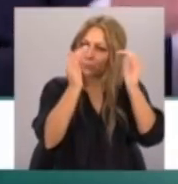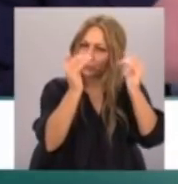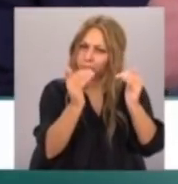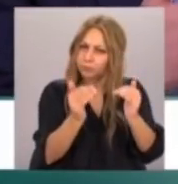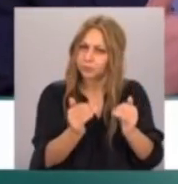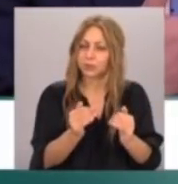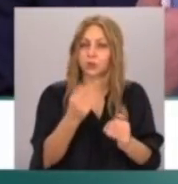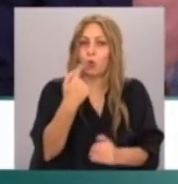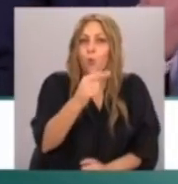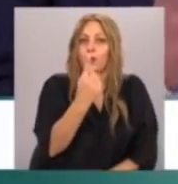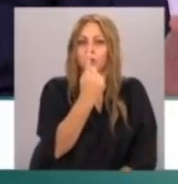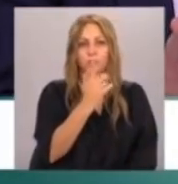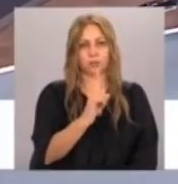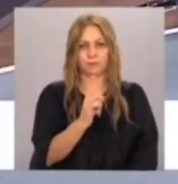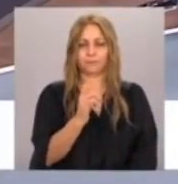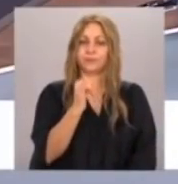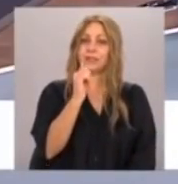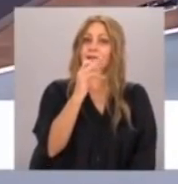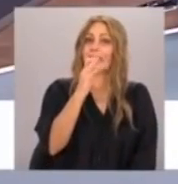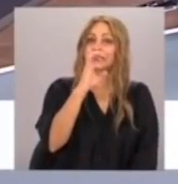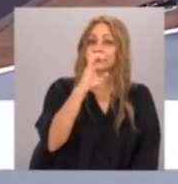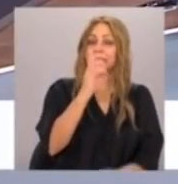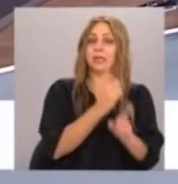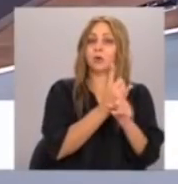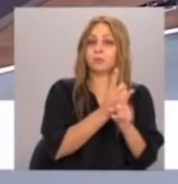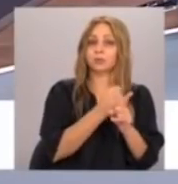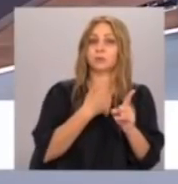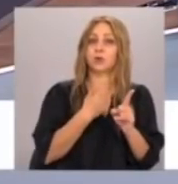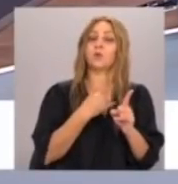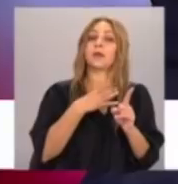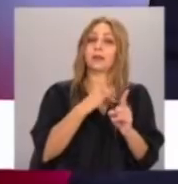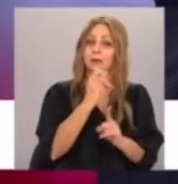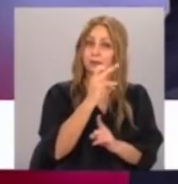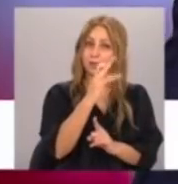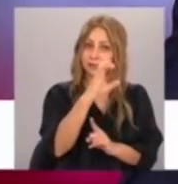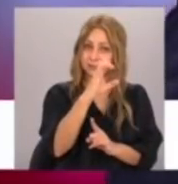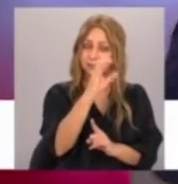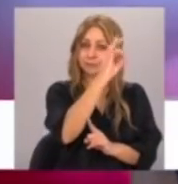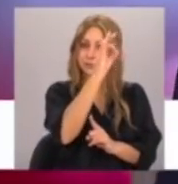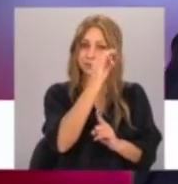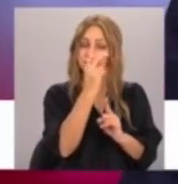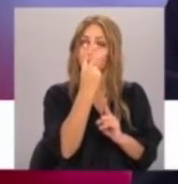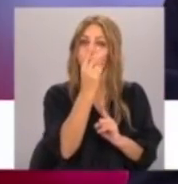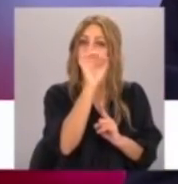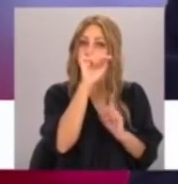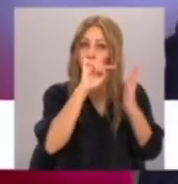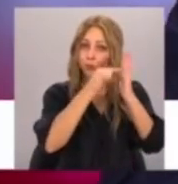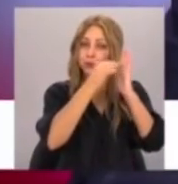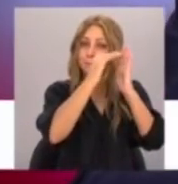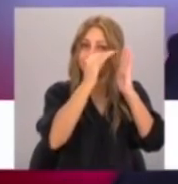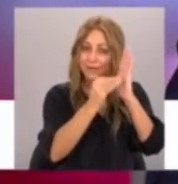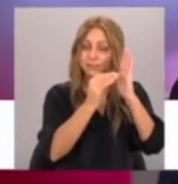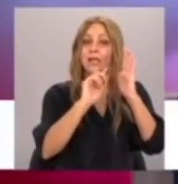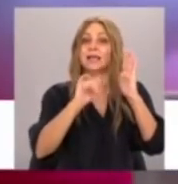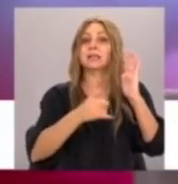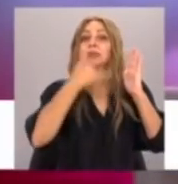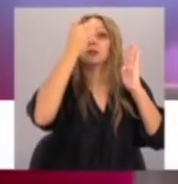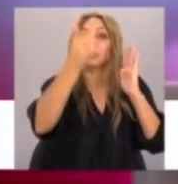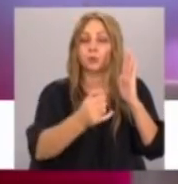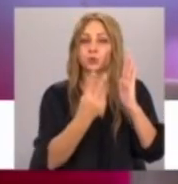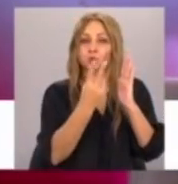será uma Taxa Única é que estão do RC é a mesma coisa nós propomos a descida do rc2 e mais: e